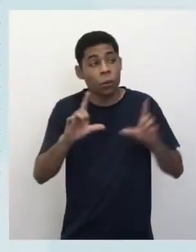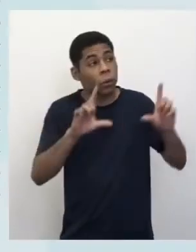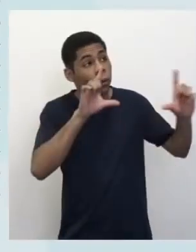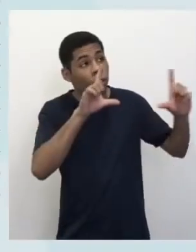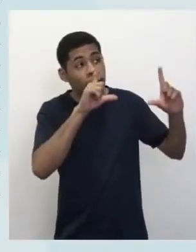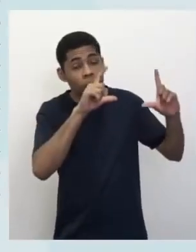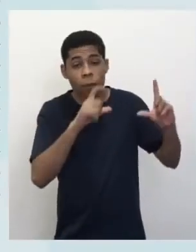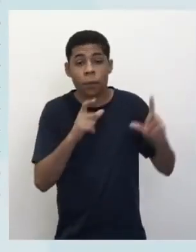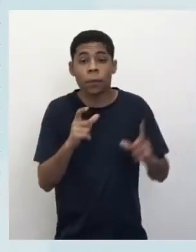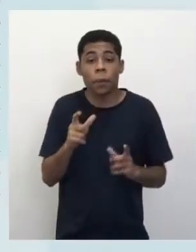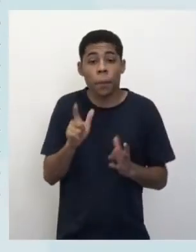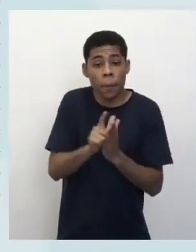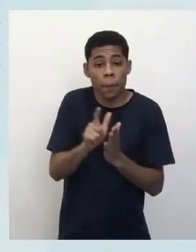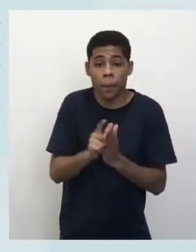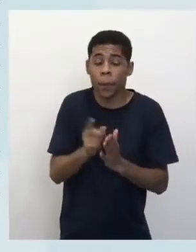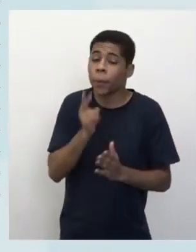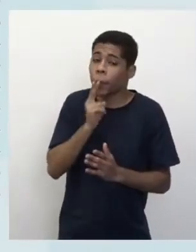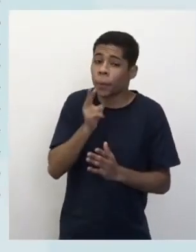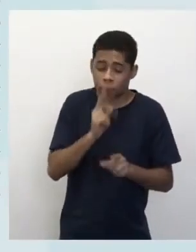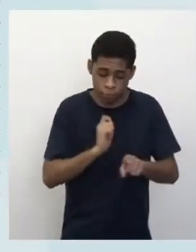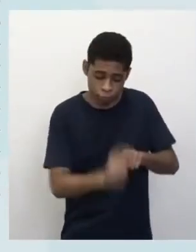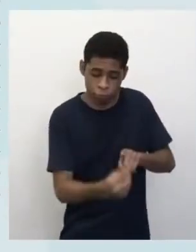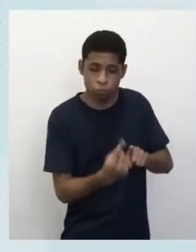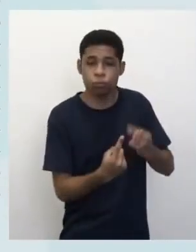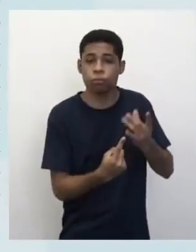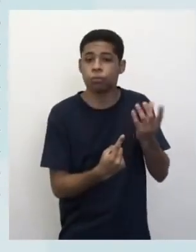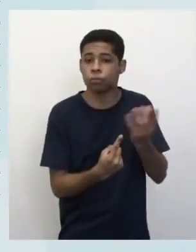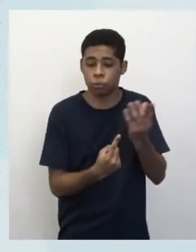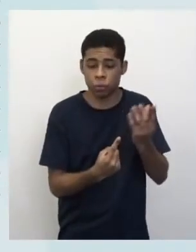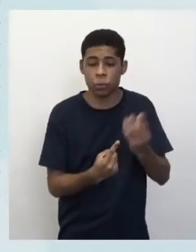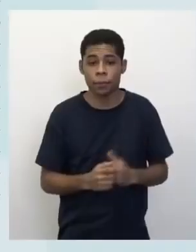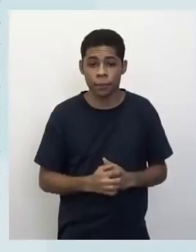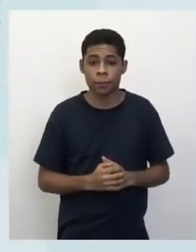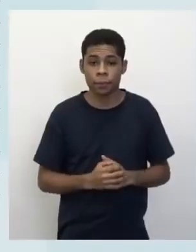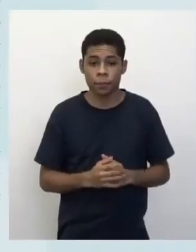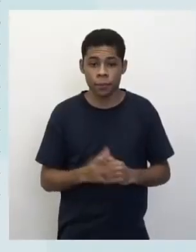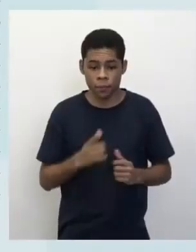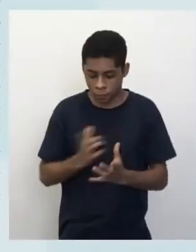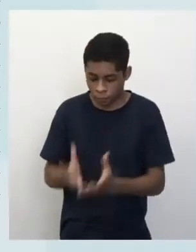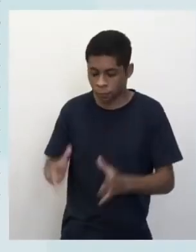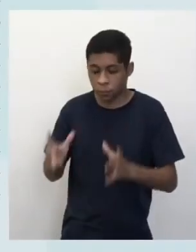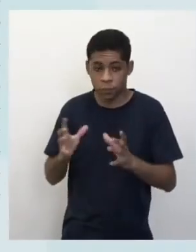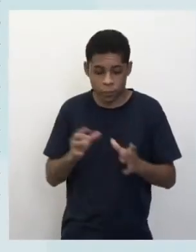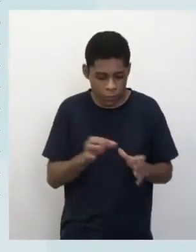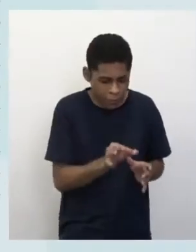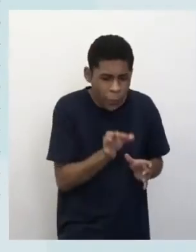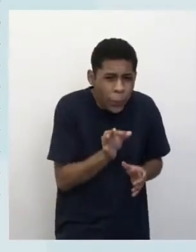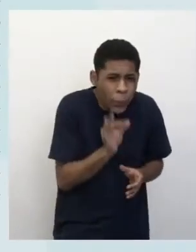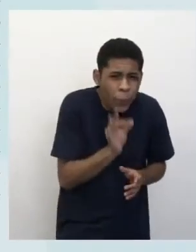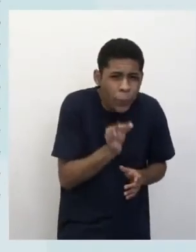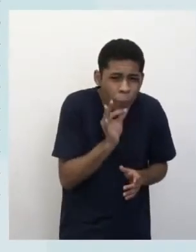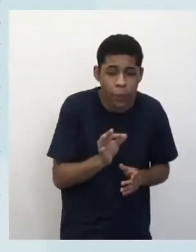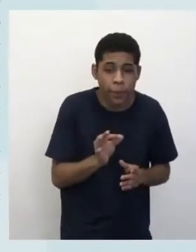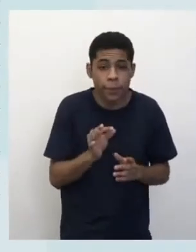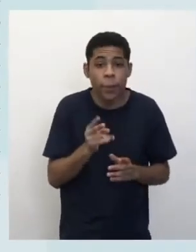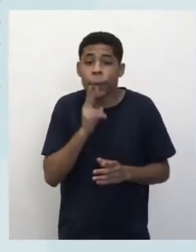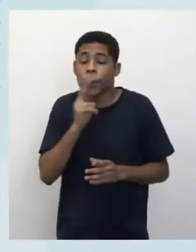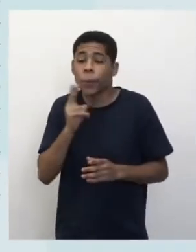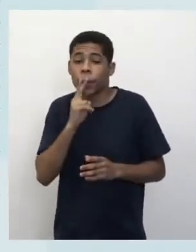papéis, cigarro, fósforo. Bandeja, xícara pequena. Cigarro e